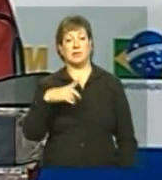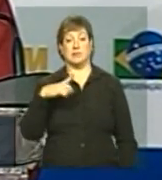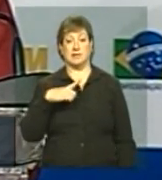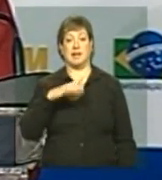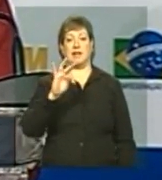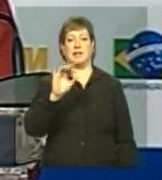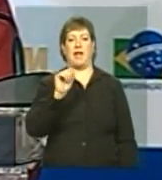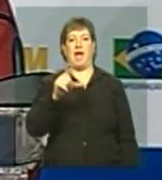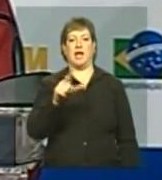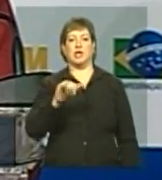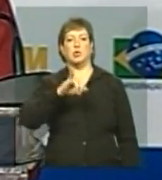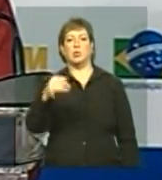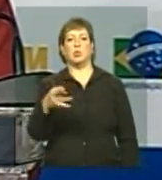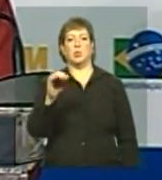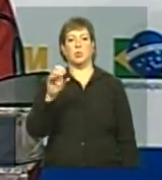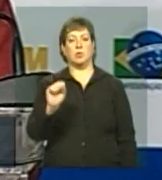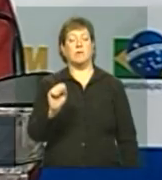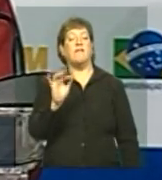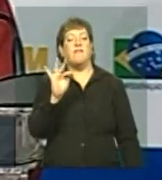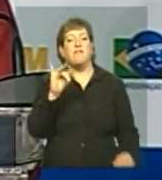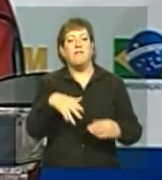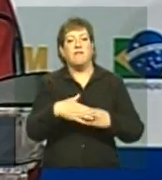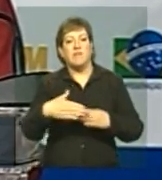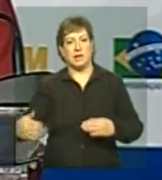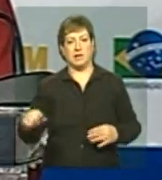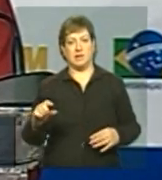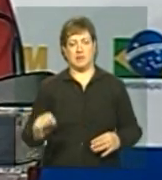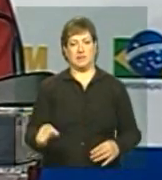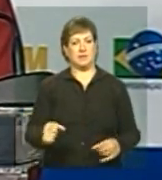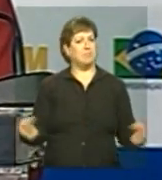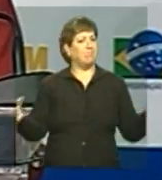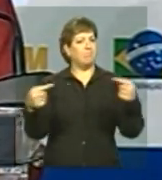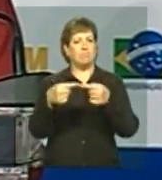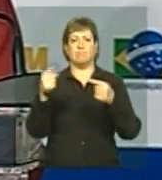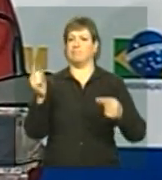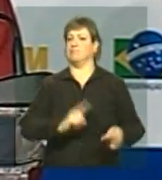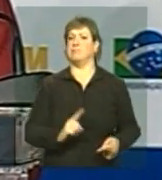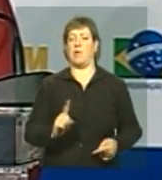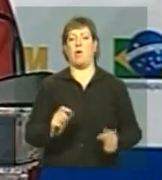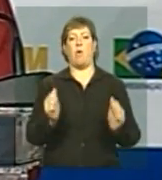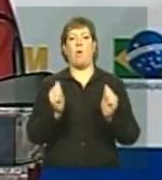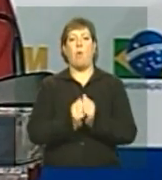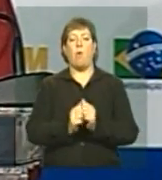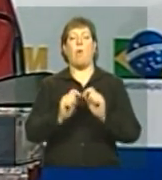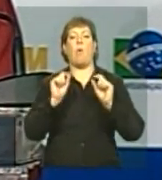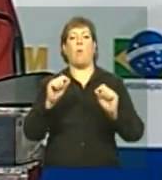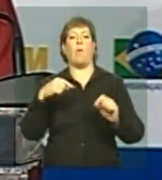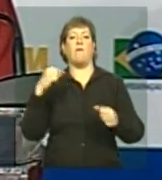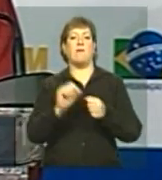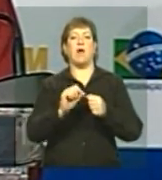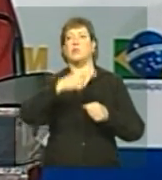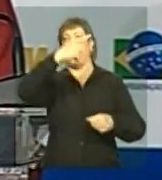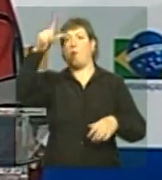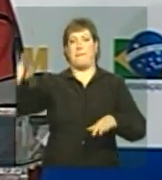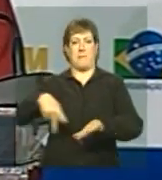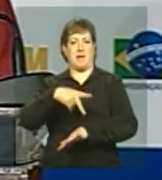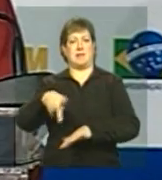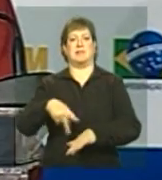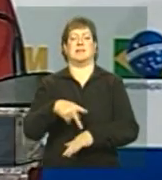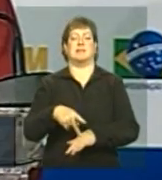taxas de juros finais incompatíveis com aquelas praticadas internacionalmente, e